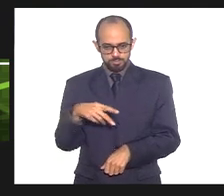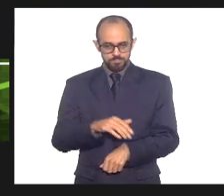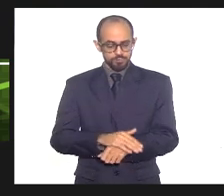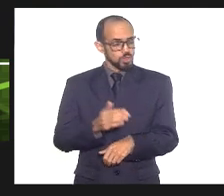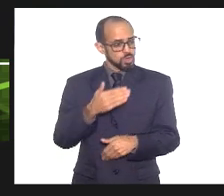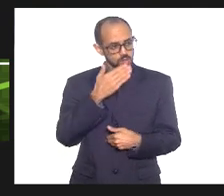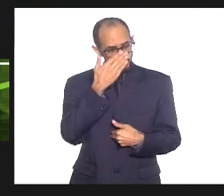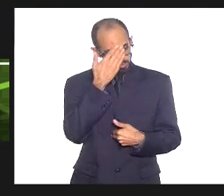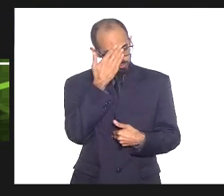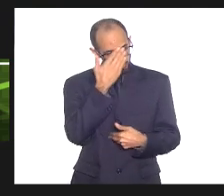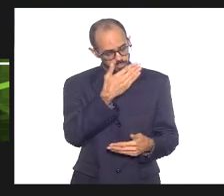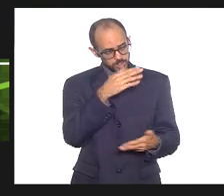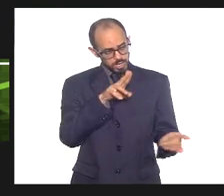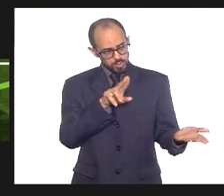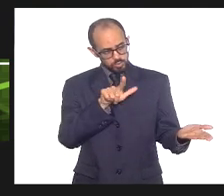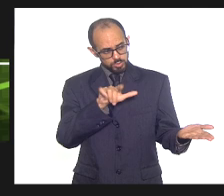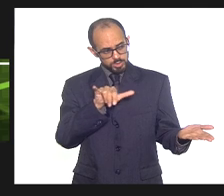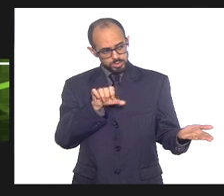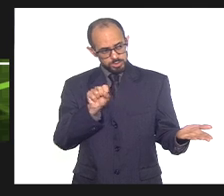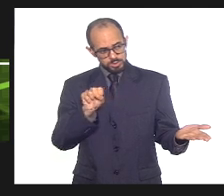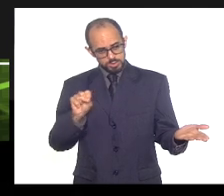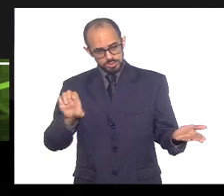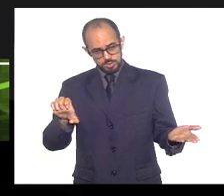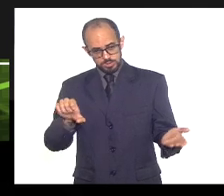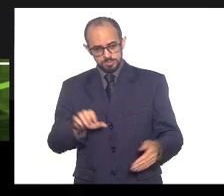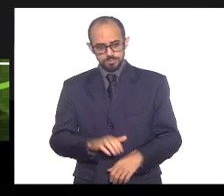Obrigada, Ulisses. Nada, prazer.